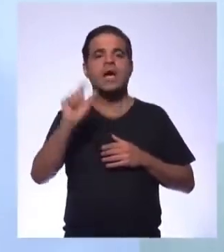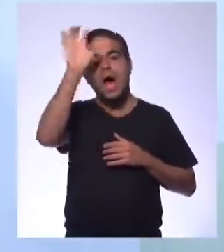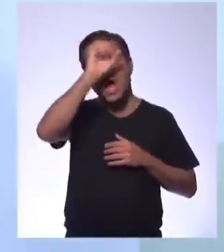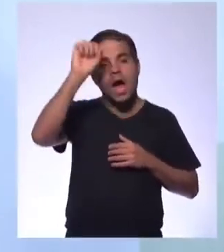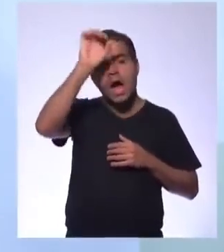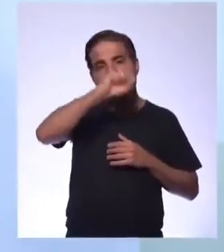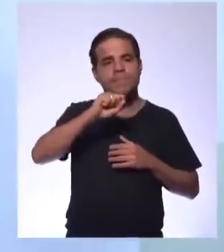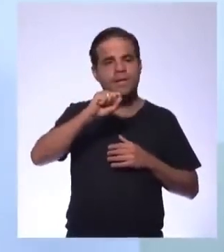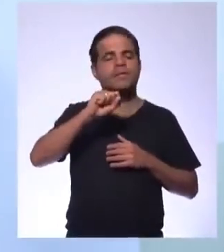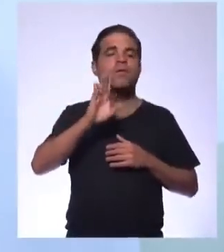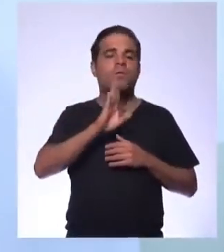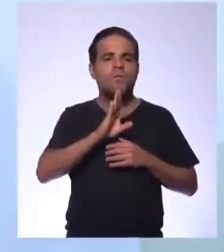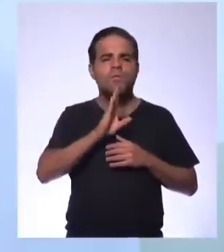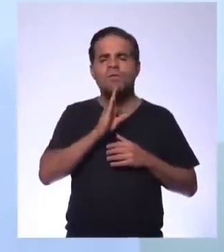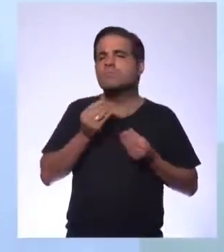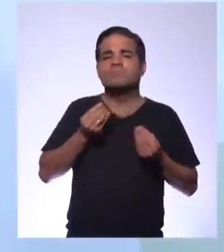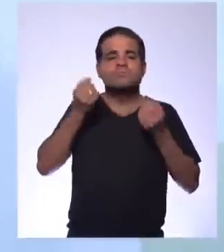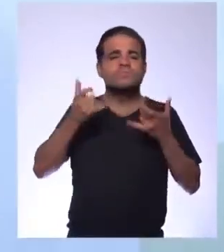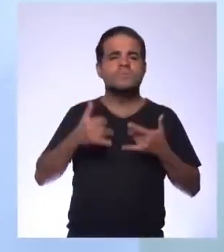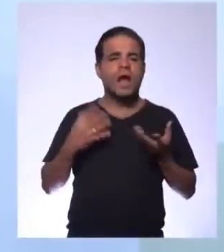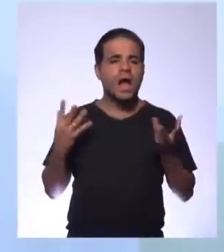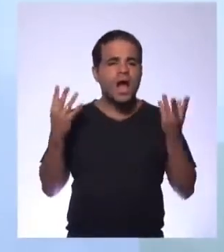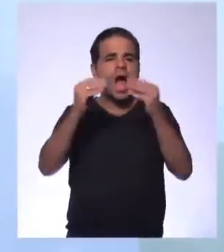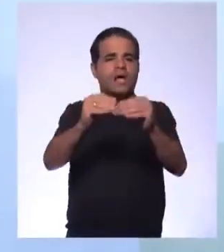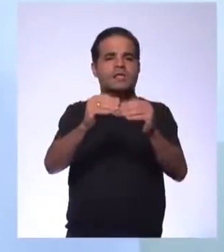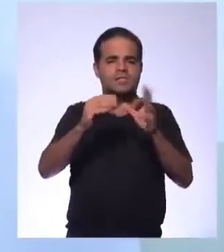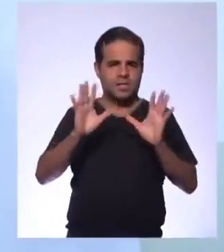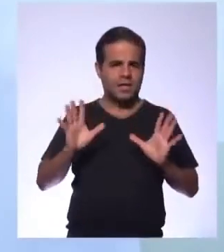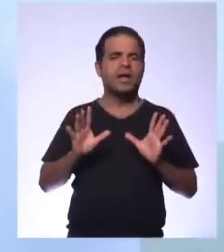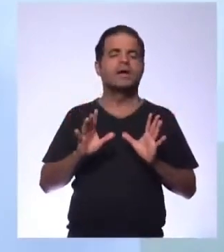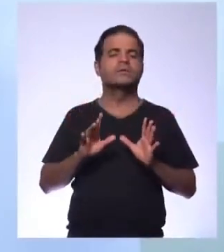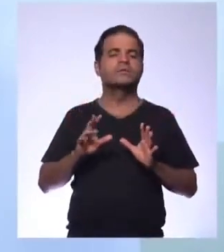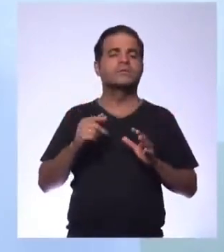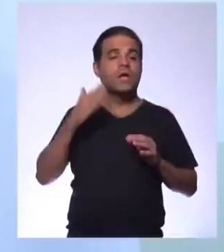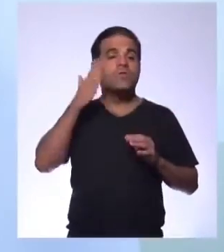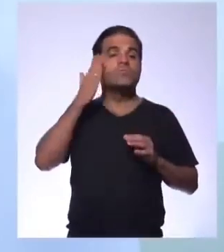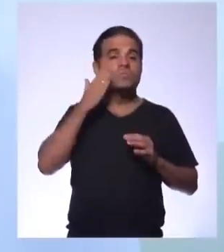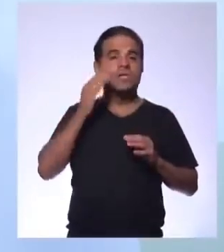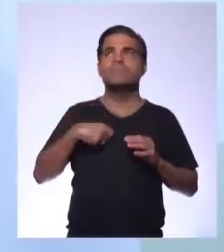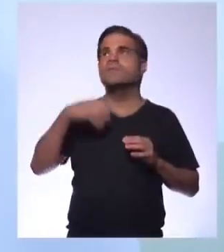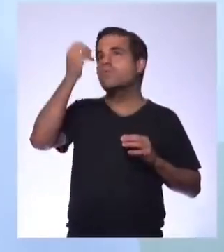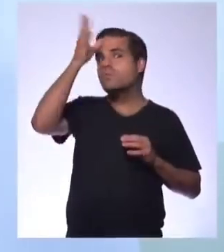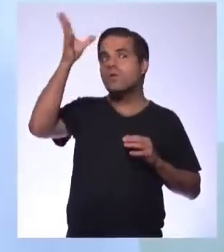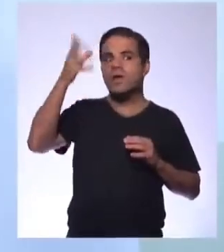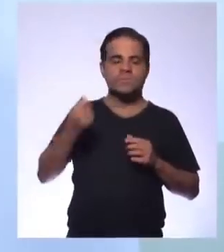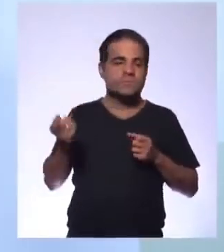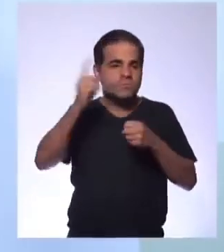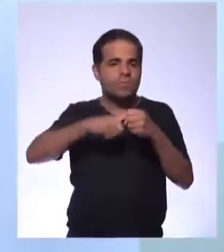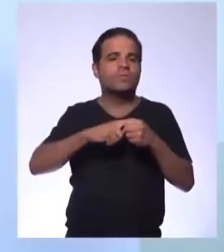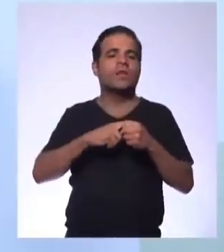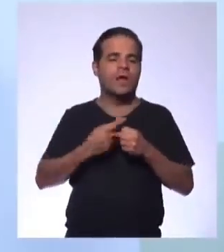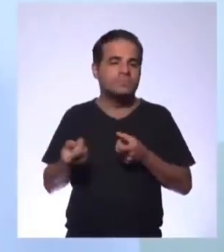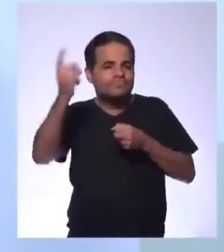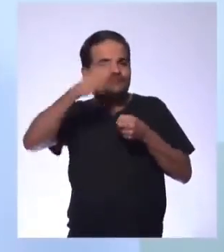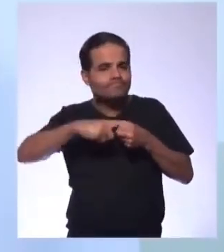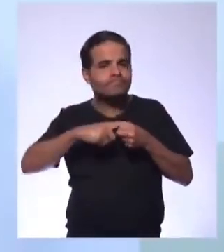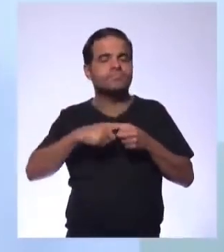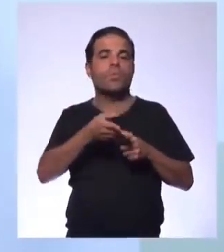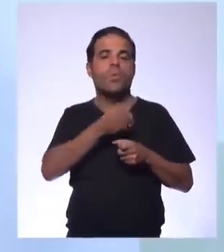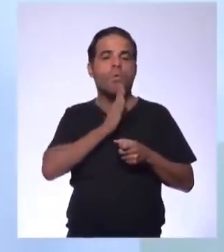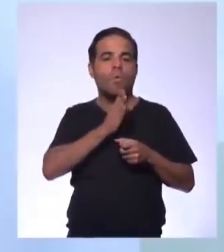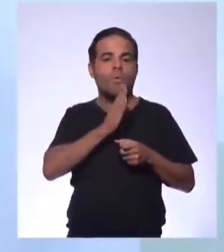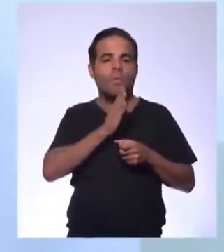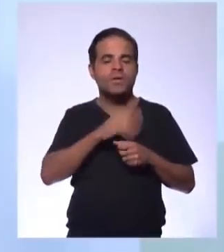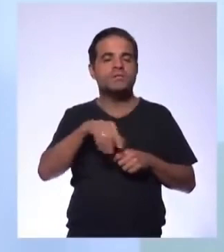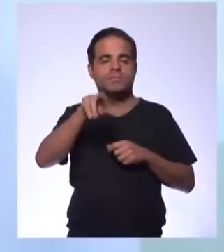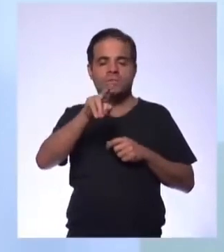ou. Como é que a gente fala quando a gente acrescenta, né? Não sabe, às vezes eu sei, mas eu não lembro, eu preciso retomar isso. A gente retoma conhecimento